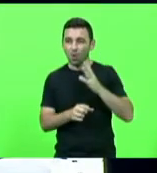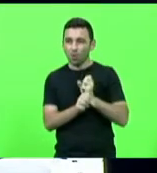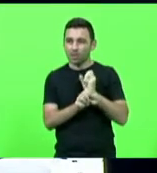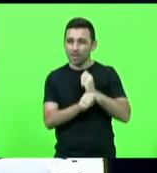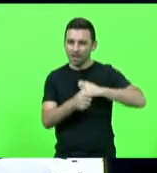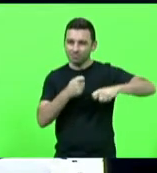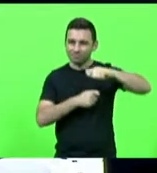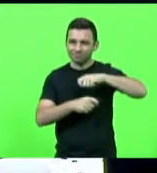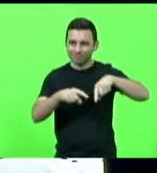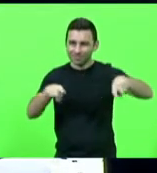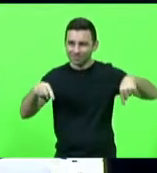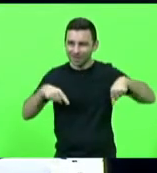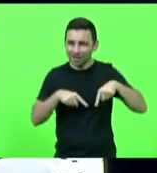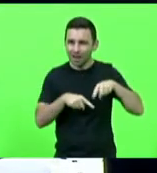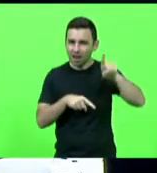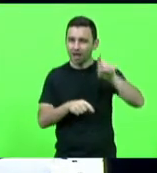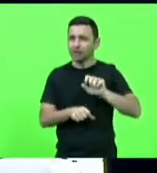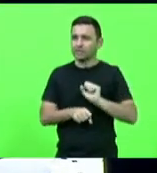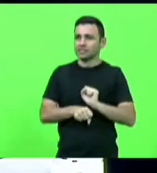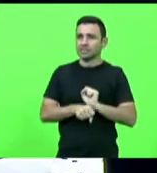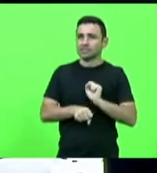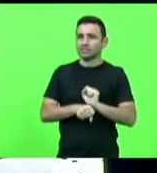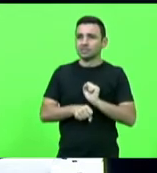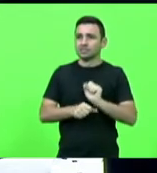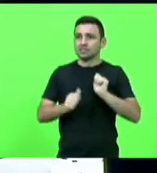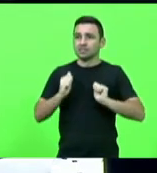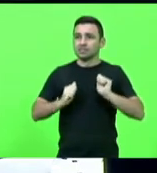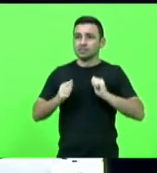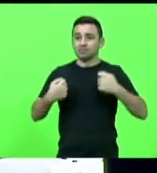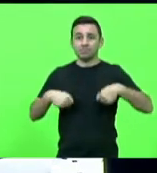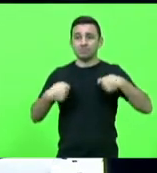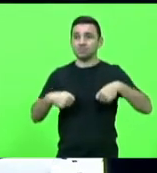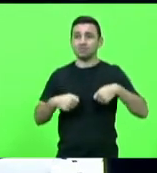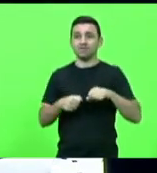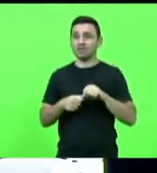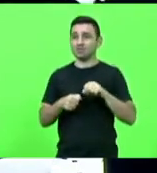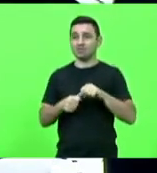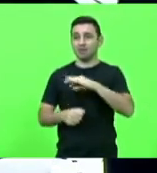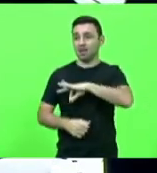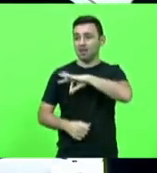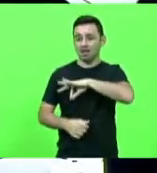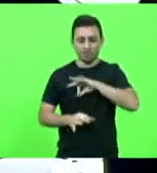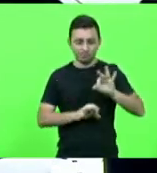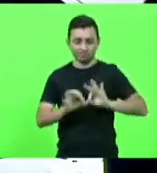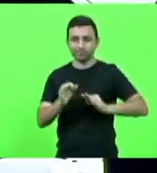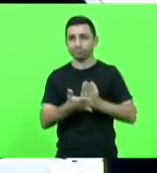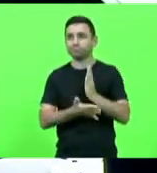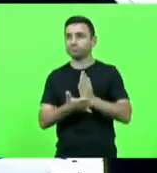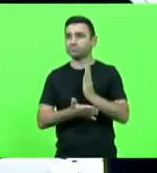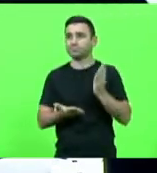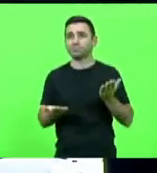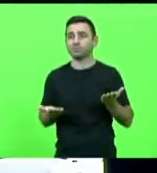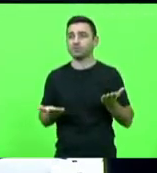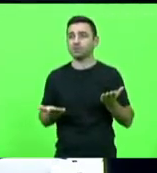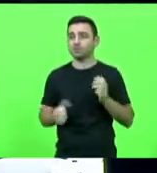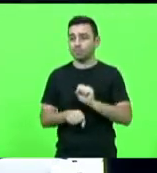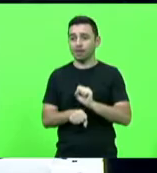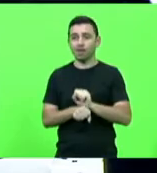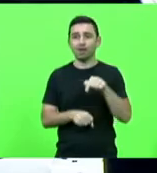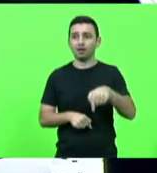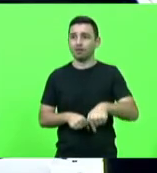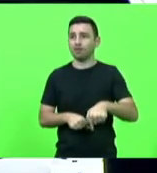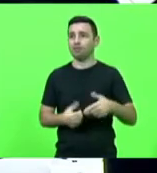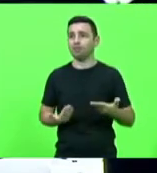ali apreensivos porque eles têm que gerar a folha do final do mês. Eles estão apenas esperando pela Assembleia Legislativa aprovar.